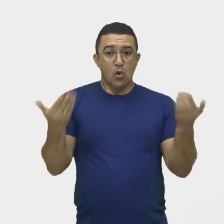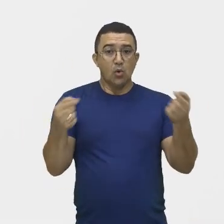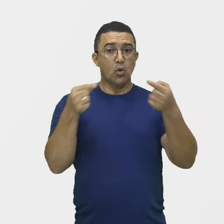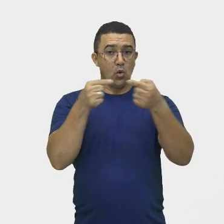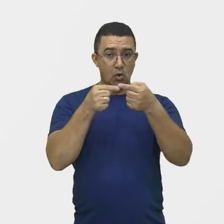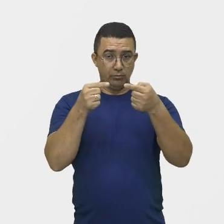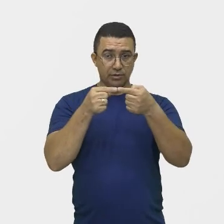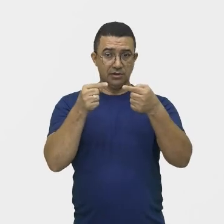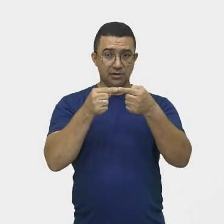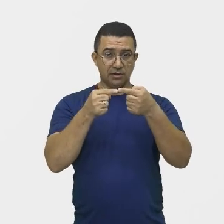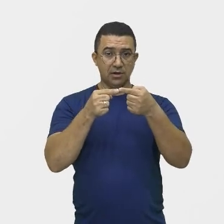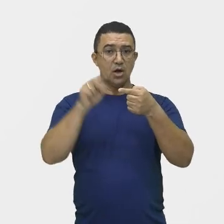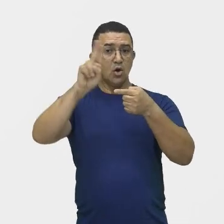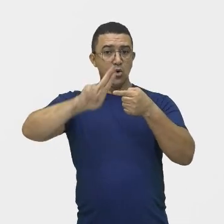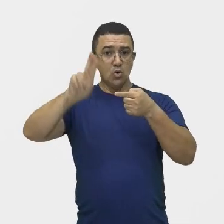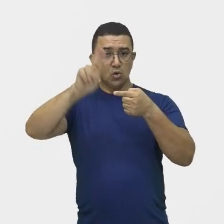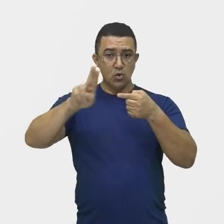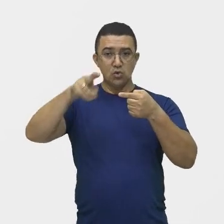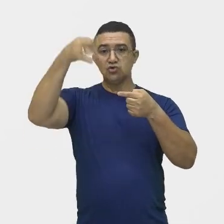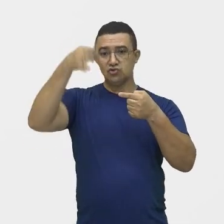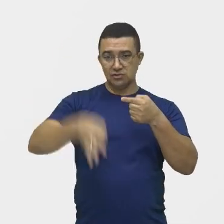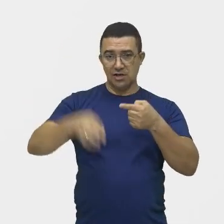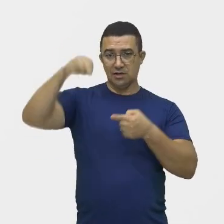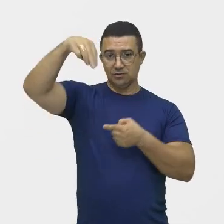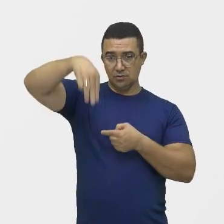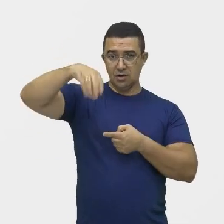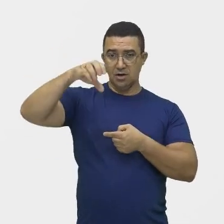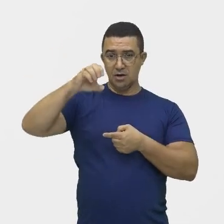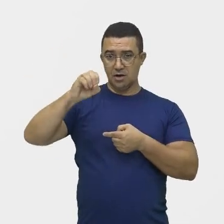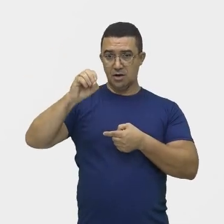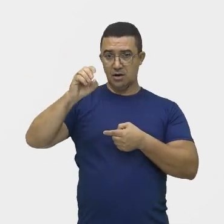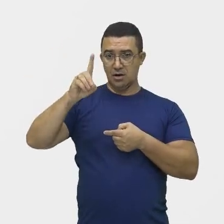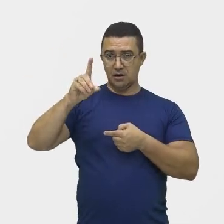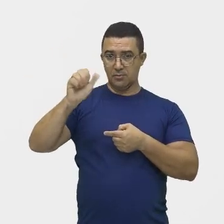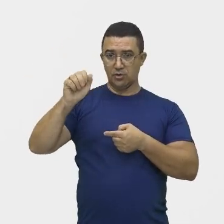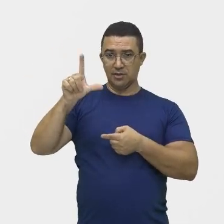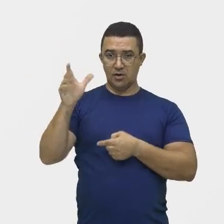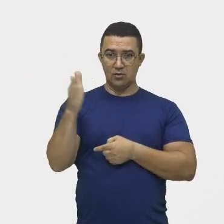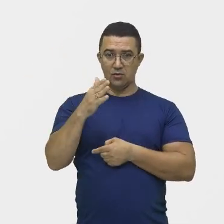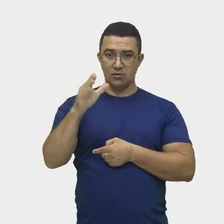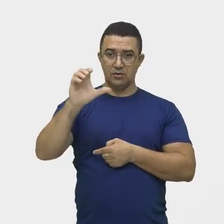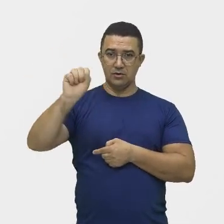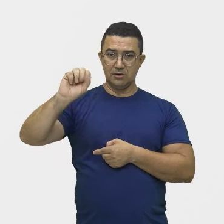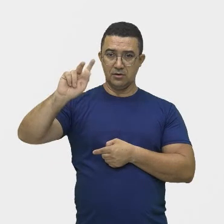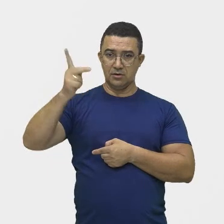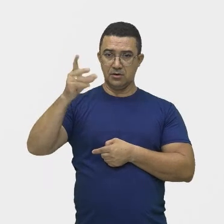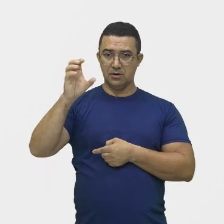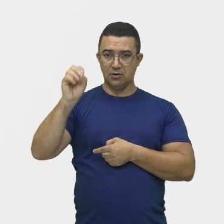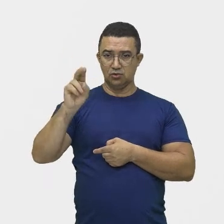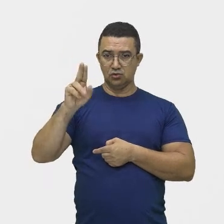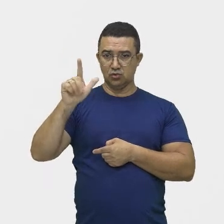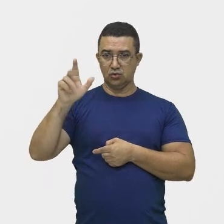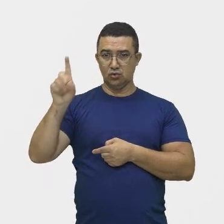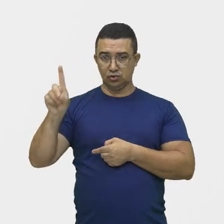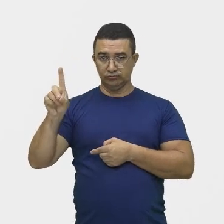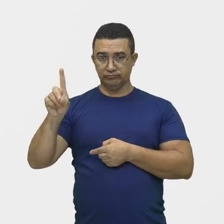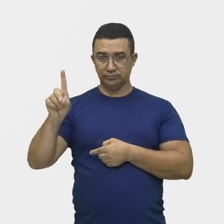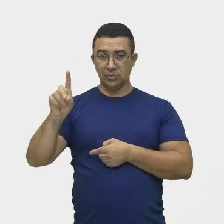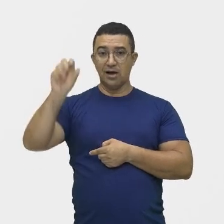está correta quanto ao uso do modal should. Então, né, a alternativa aí que apresenta